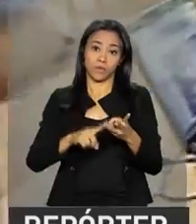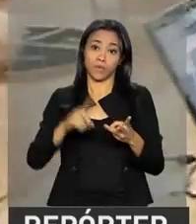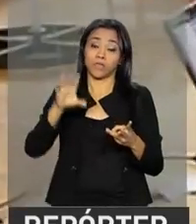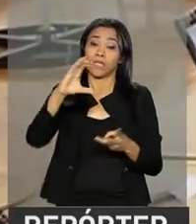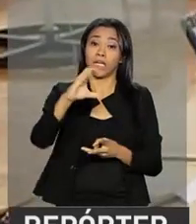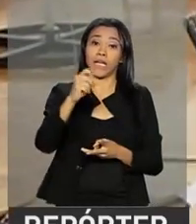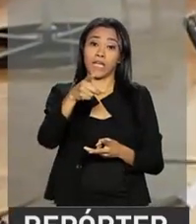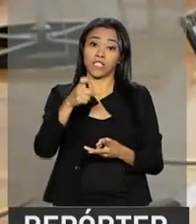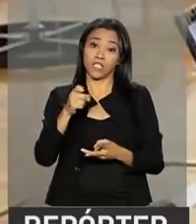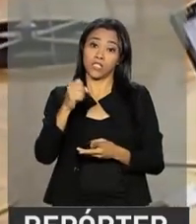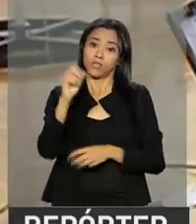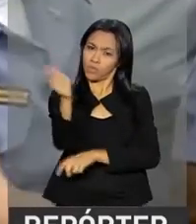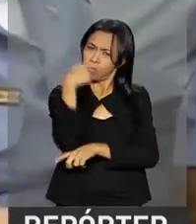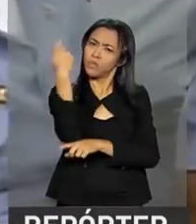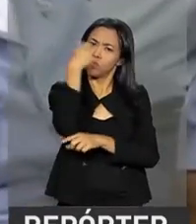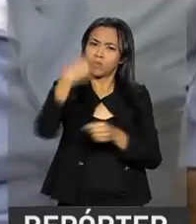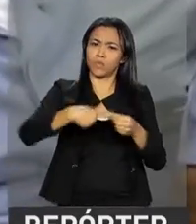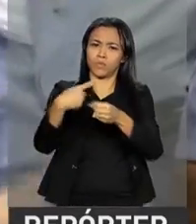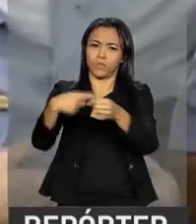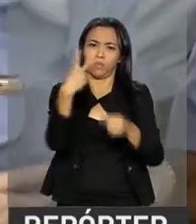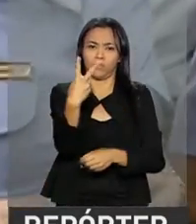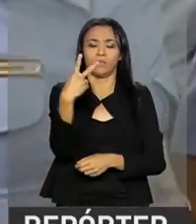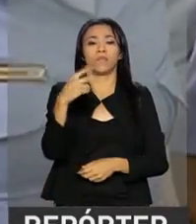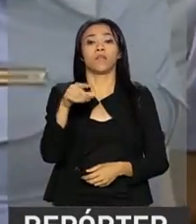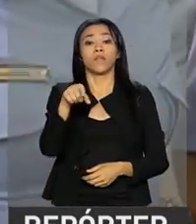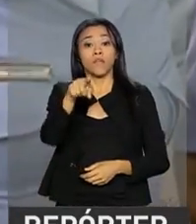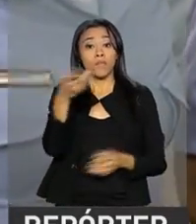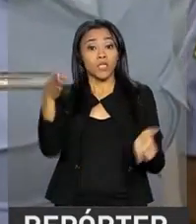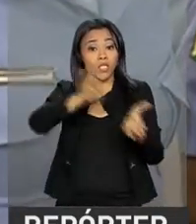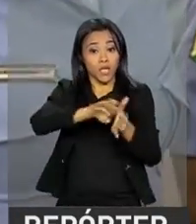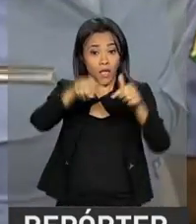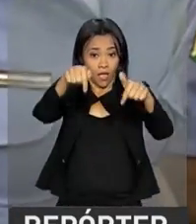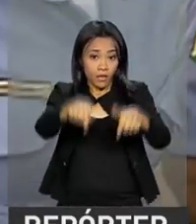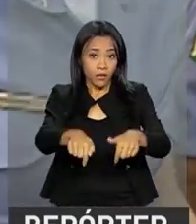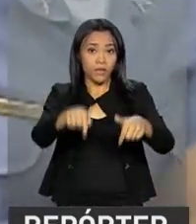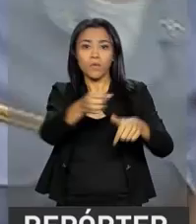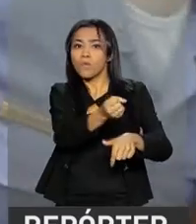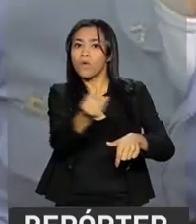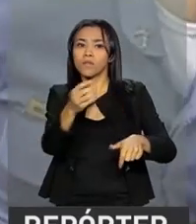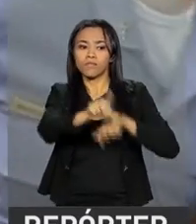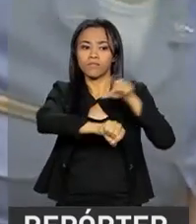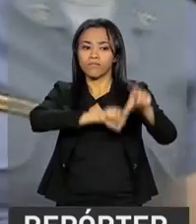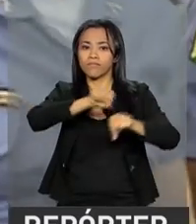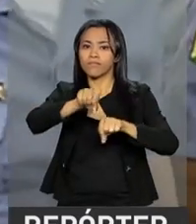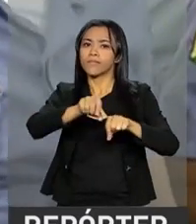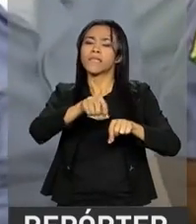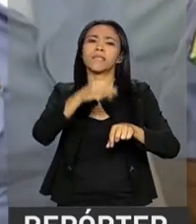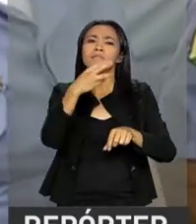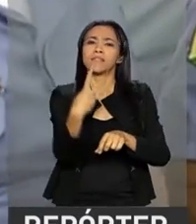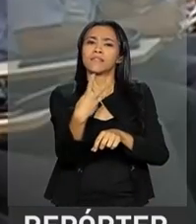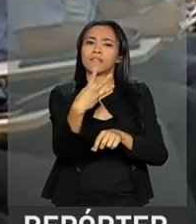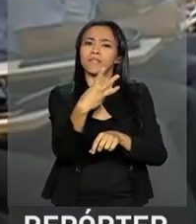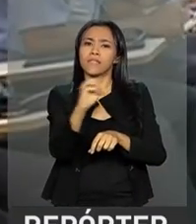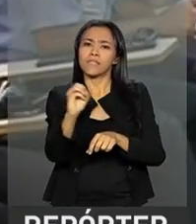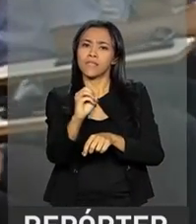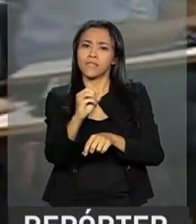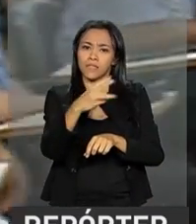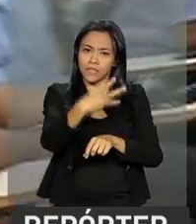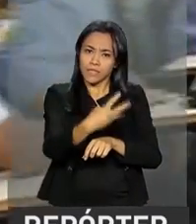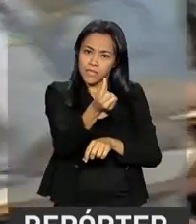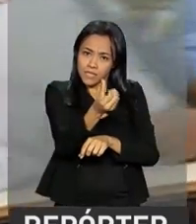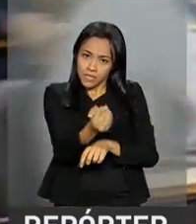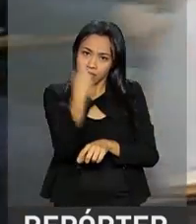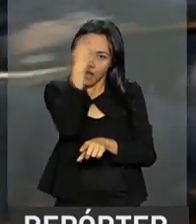Novo Hamburgo, no Rio Grande do Sul. Para chegar até aqui, eles passaram por 360 horas de estudo à distância, em que